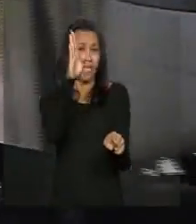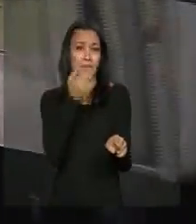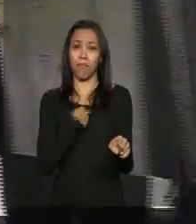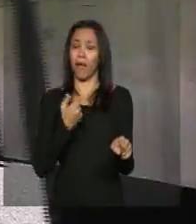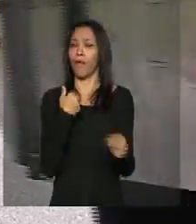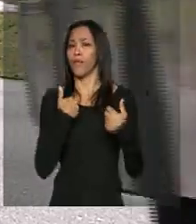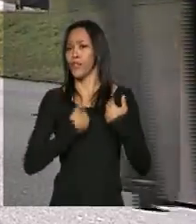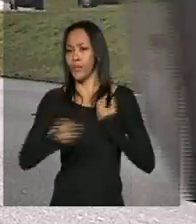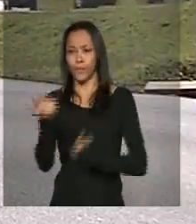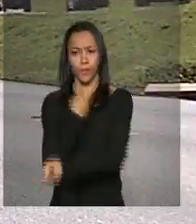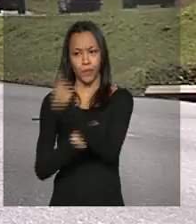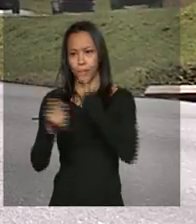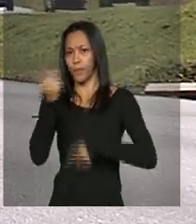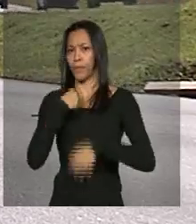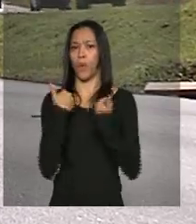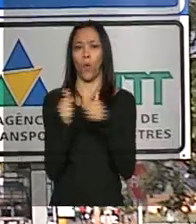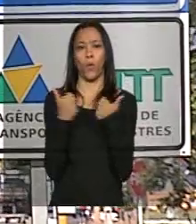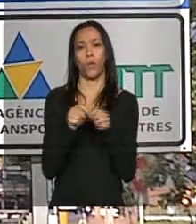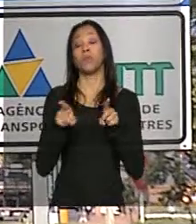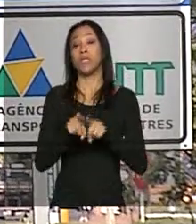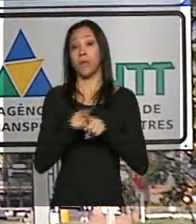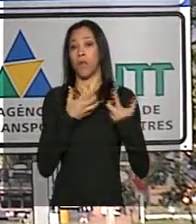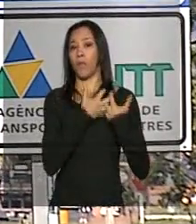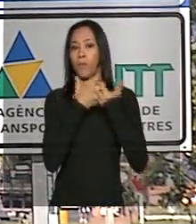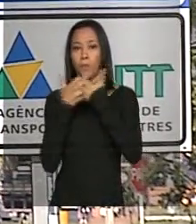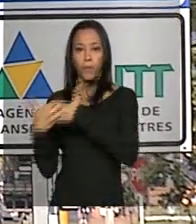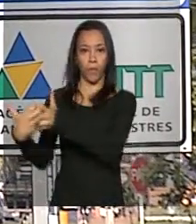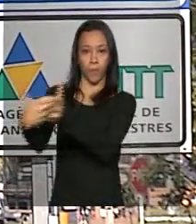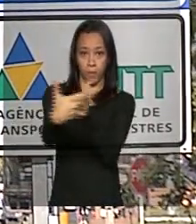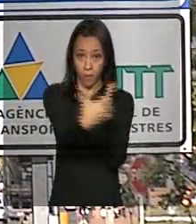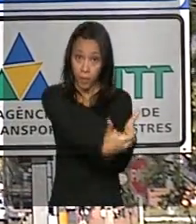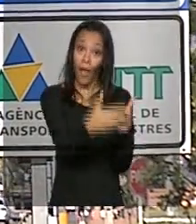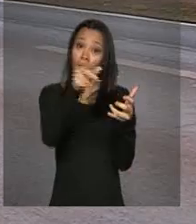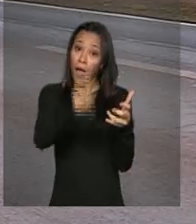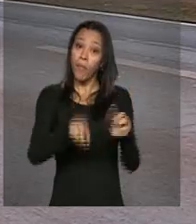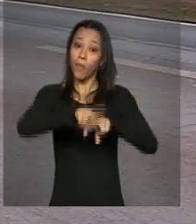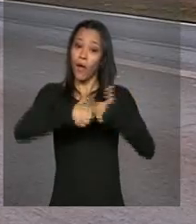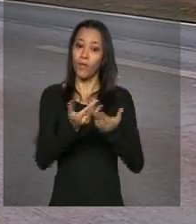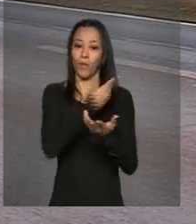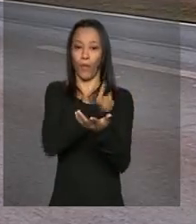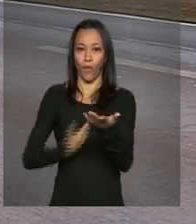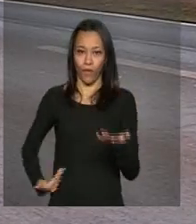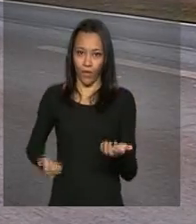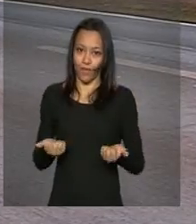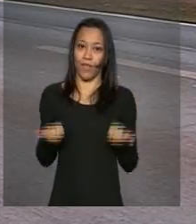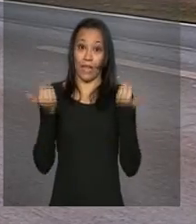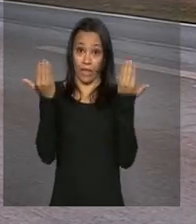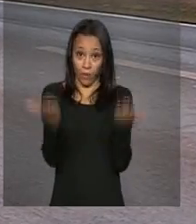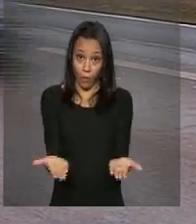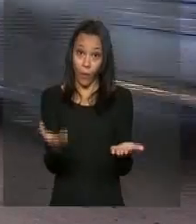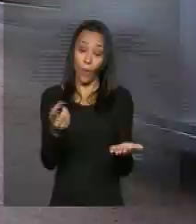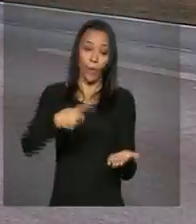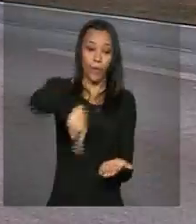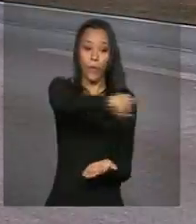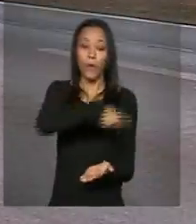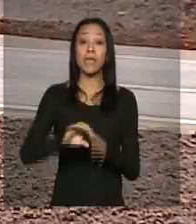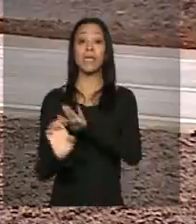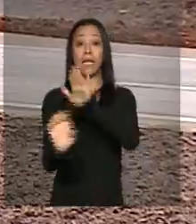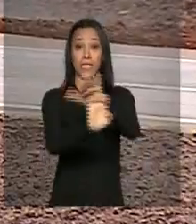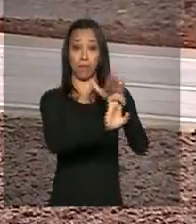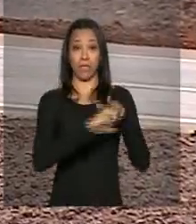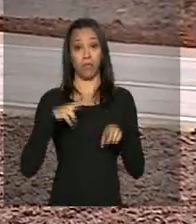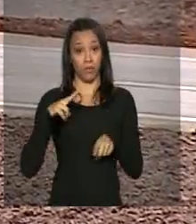de passageiros e carga para o Sudeste. Motivo que levou o governo a conceder um trecho da rodovia para a iniciativa